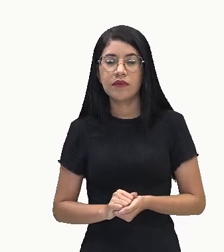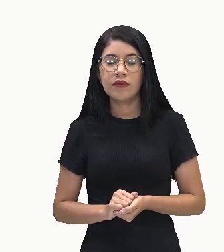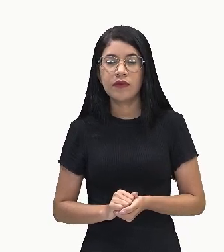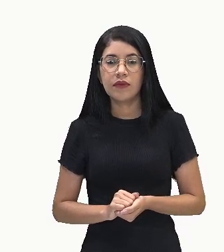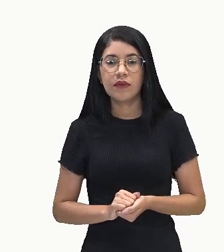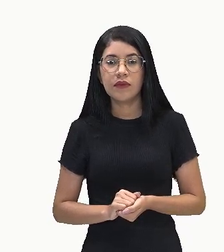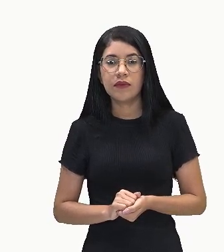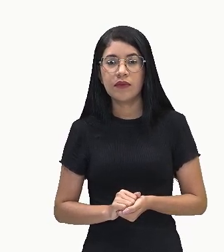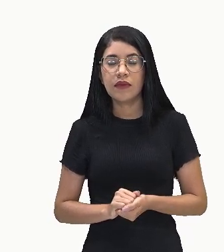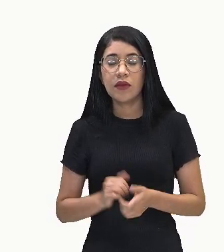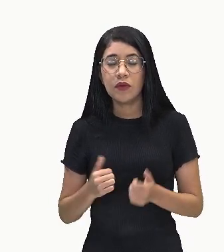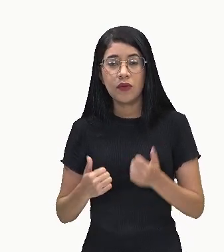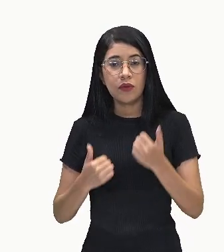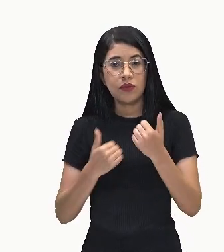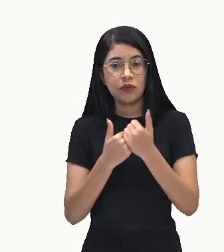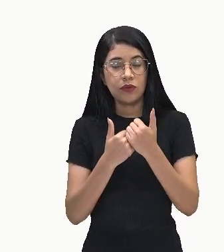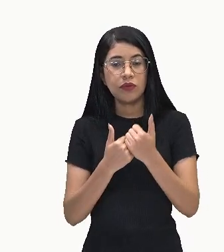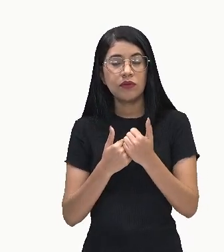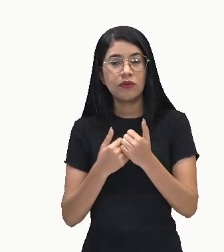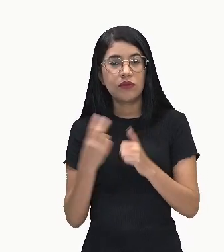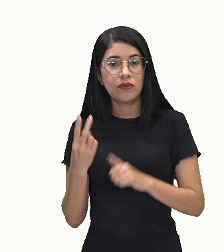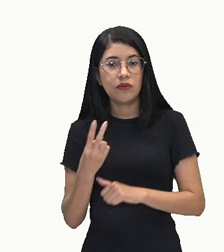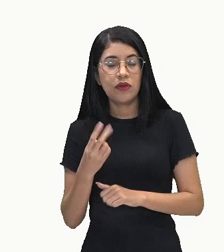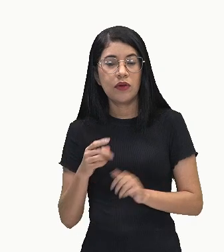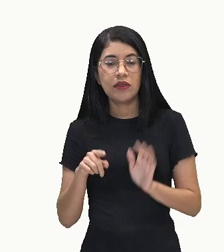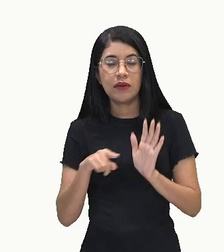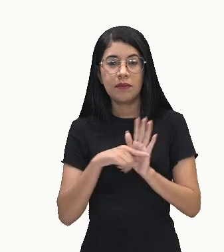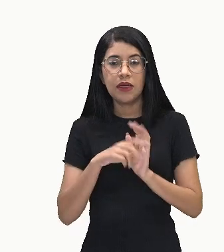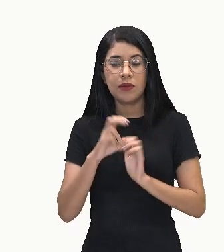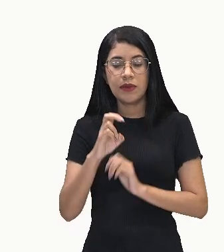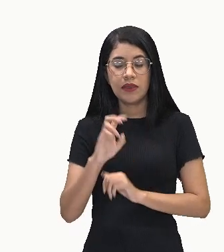quadrado, então vamos ter menos 5 ao quadrado.